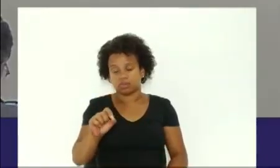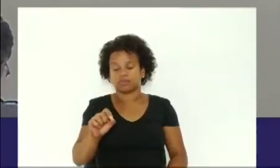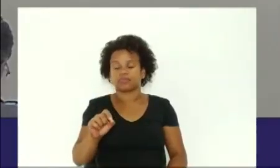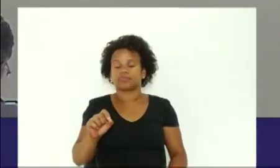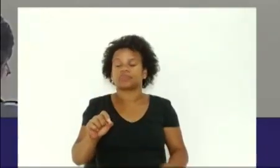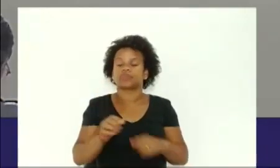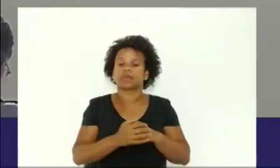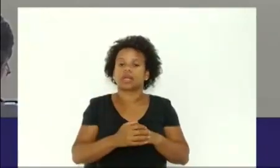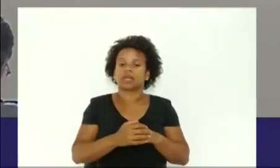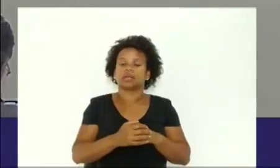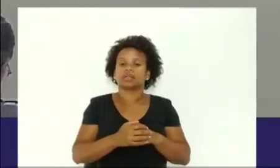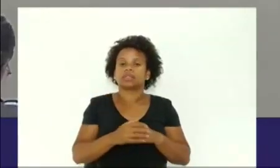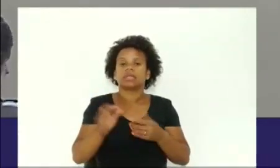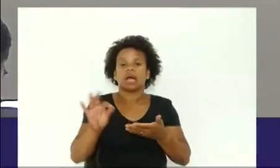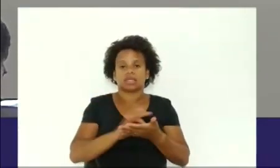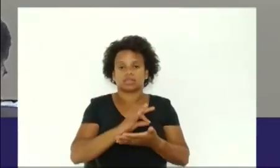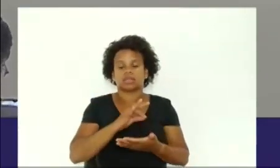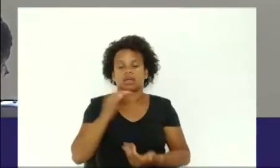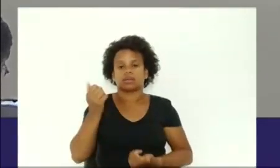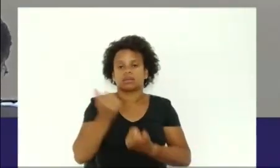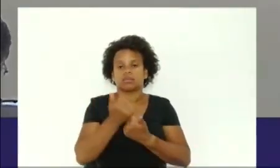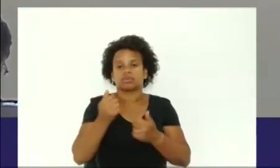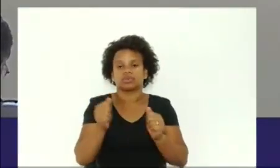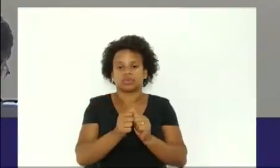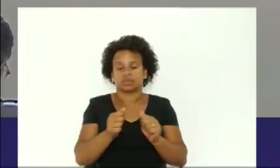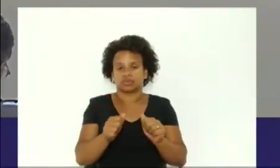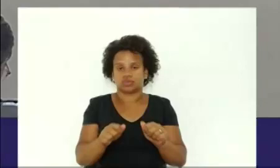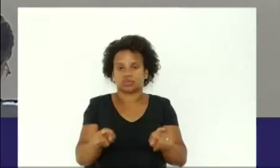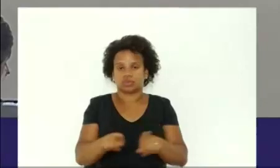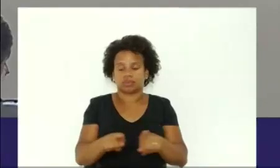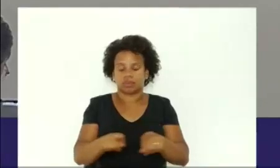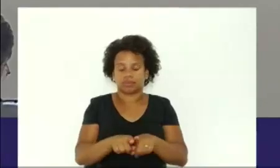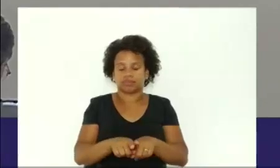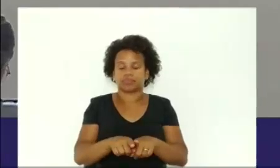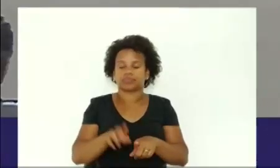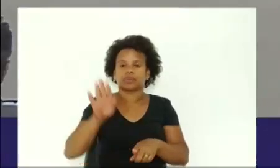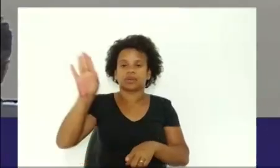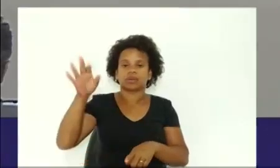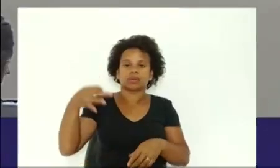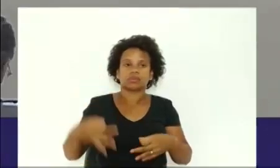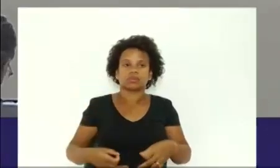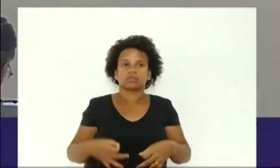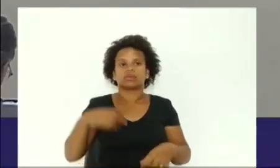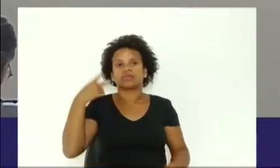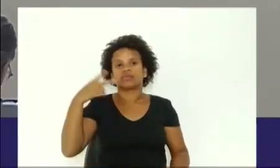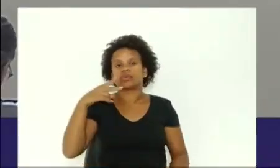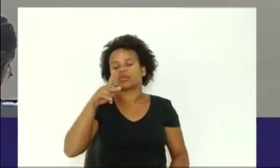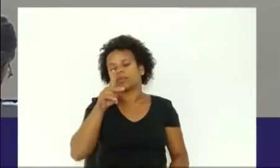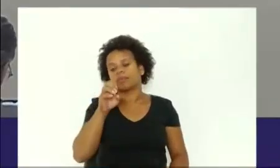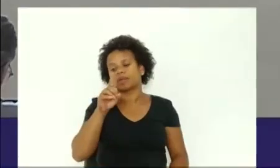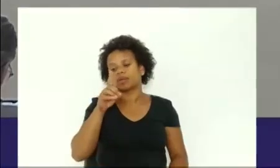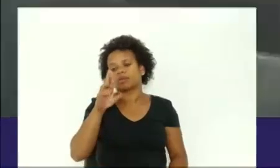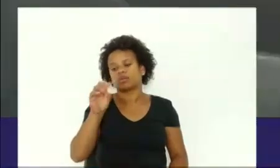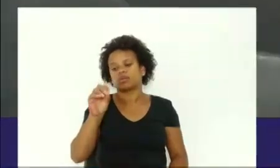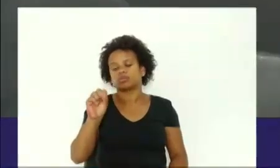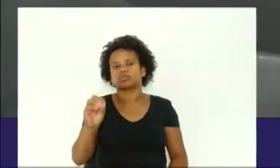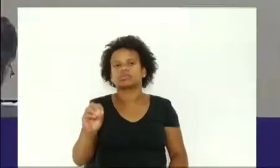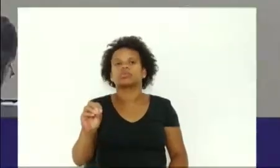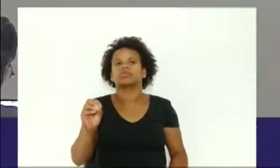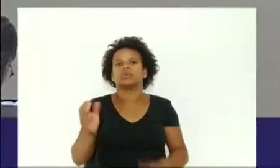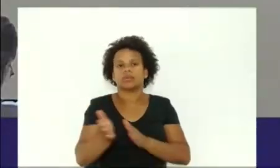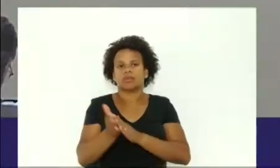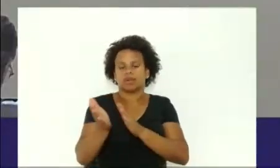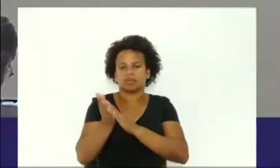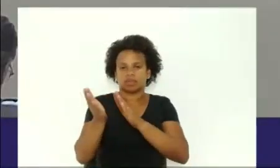e assinar junto também. Questão de ordem, presidente. Tem a palavra, pela ordem, vereador Pedroso. Eu quero parabenizar o nosso